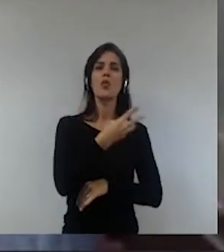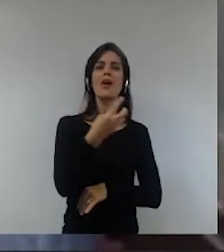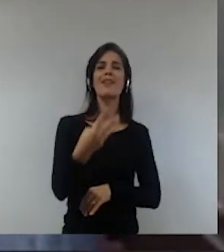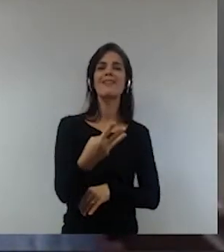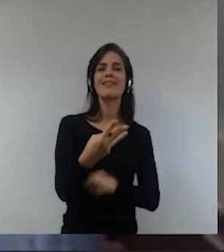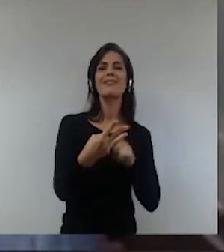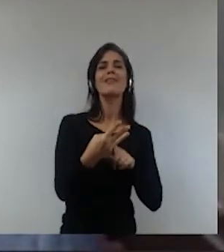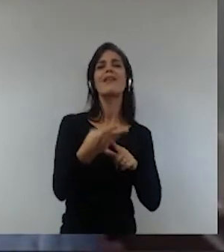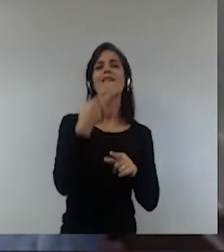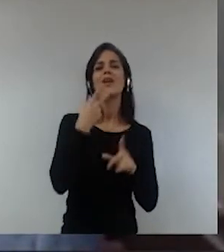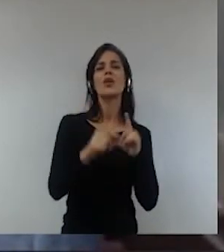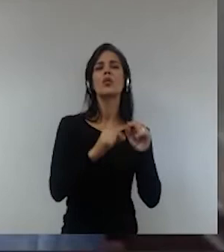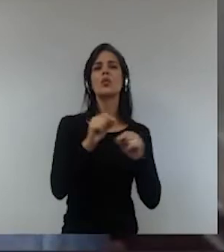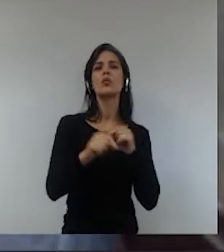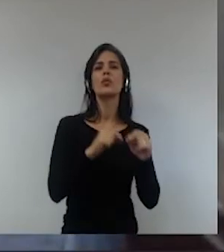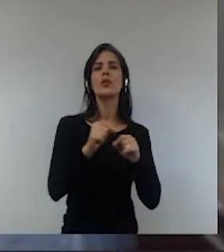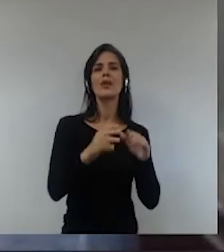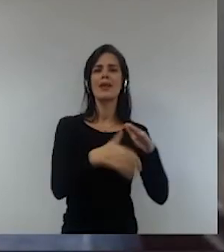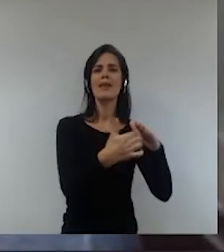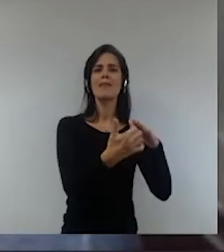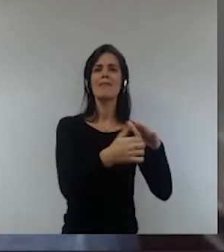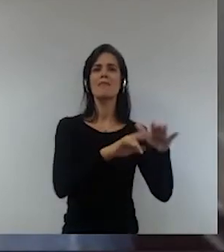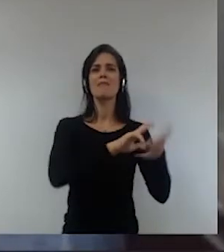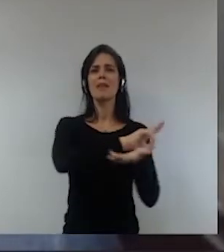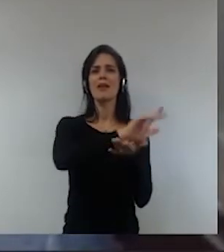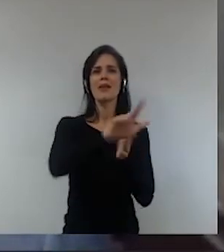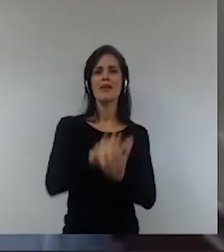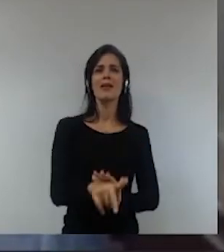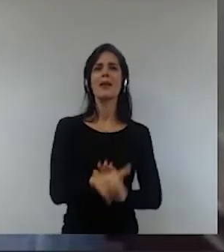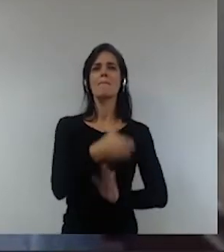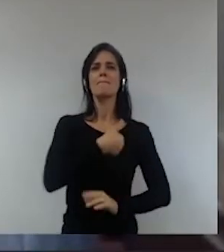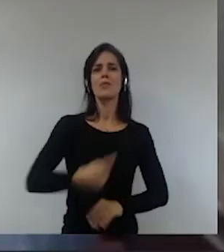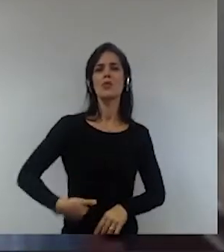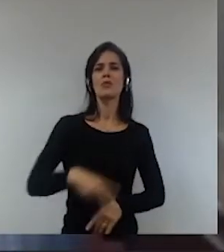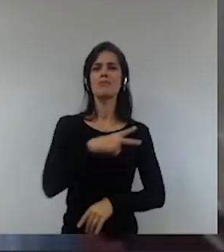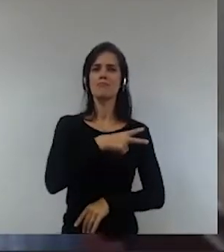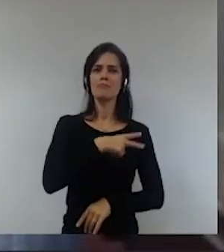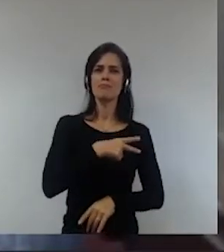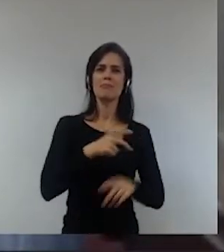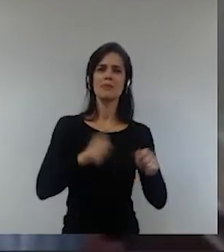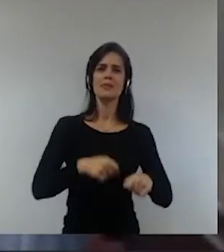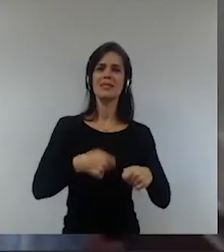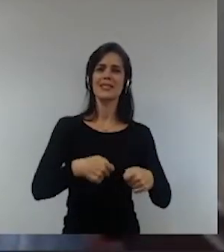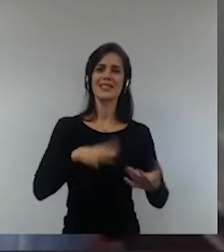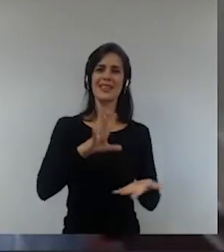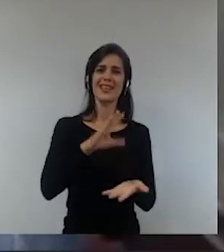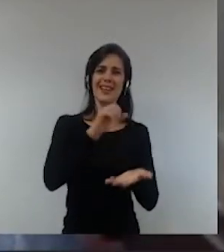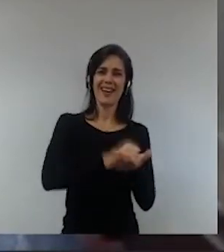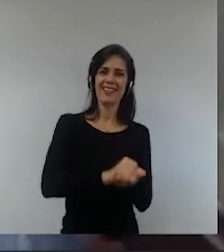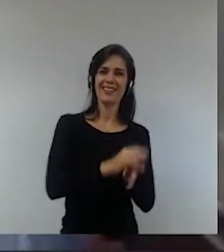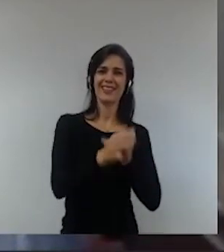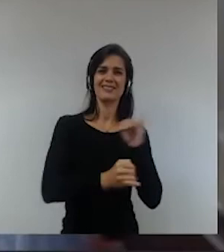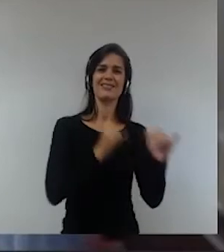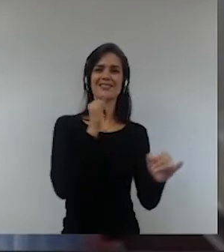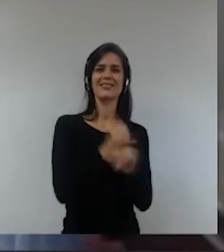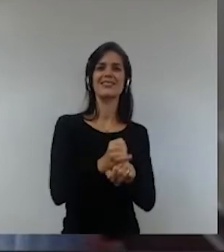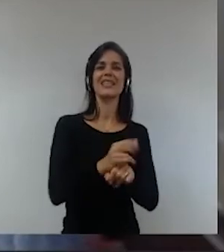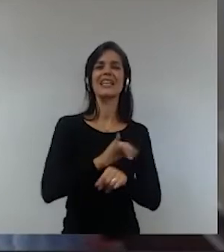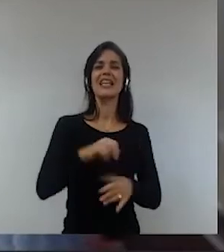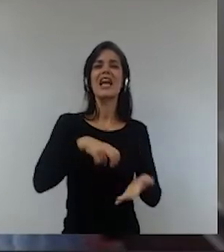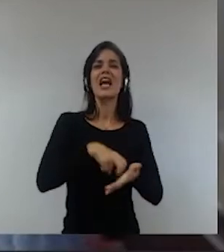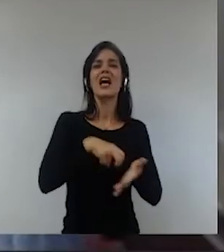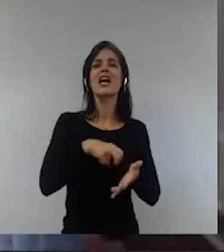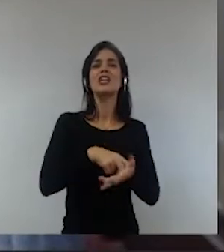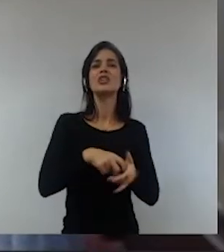força dele, estabeleceu que as empresas públicas e privadas deveriam se cadastrar eletronicamente sob pena de não